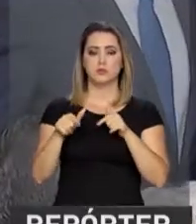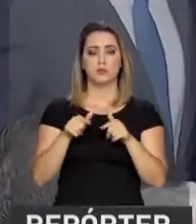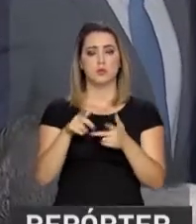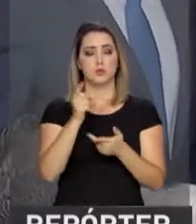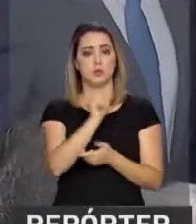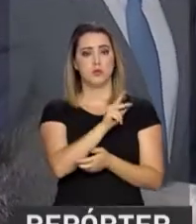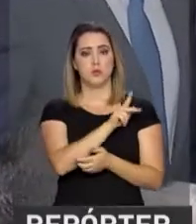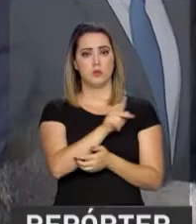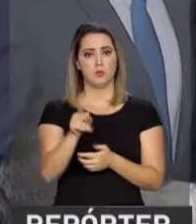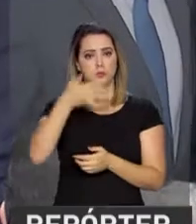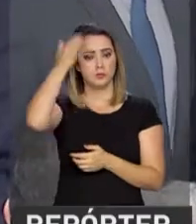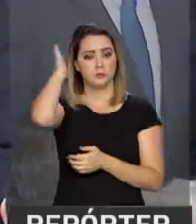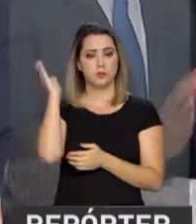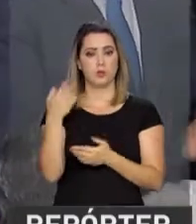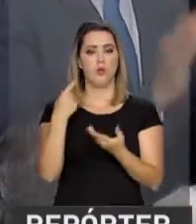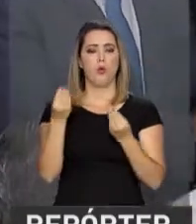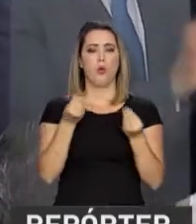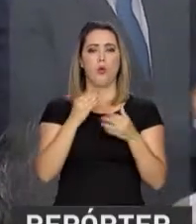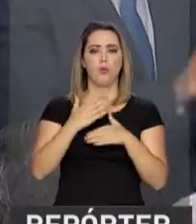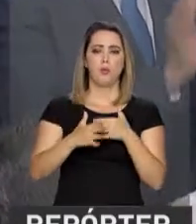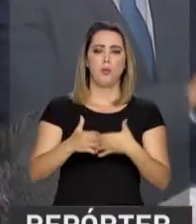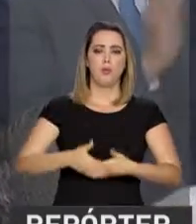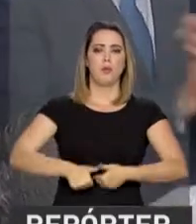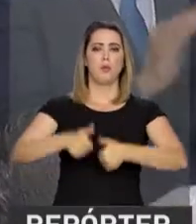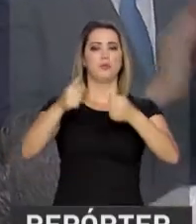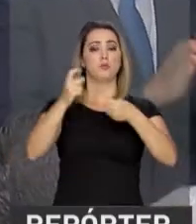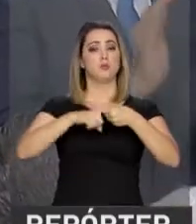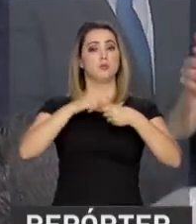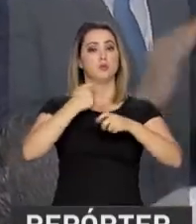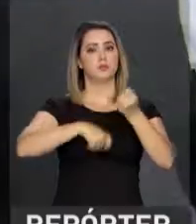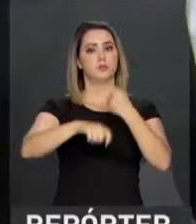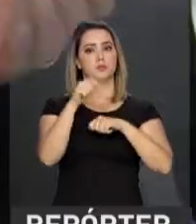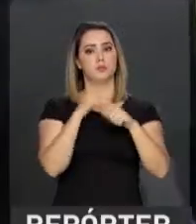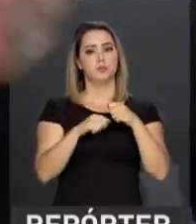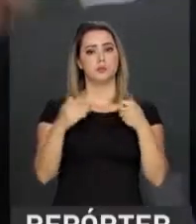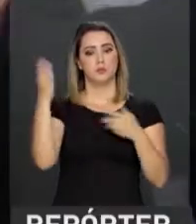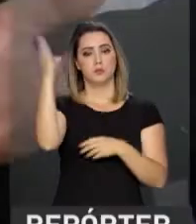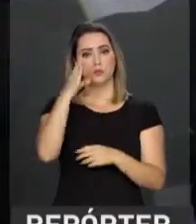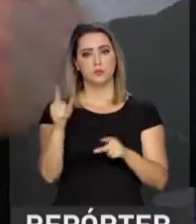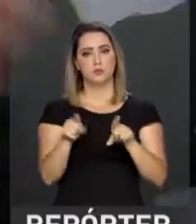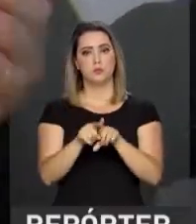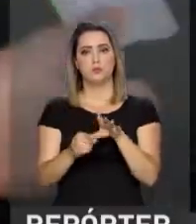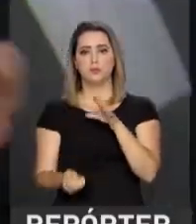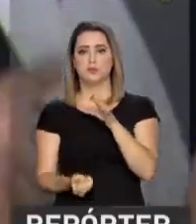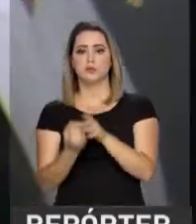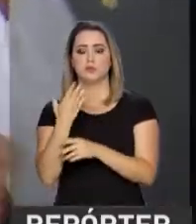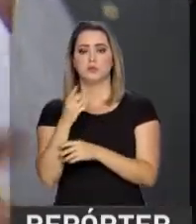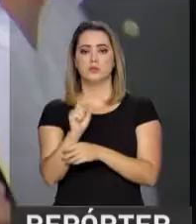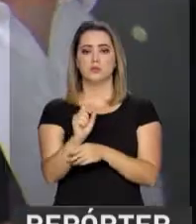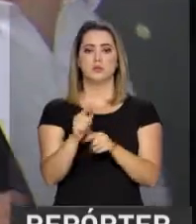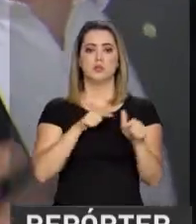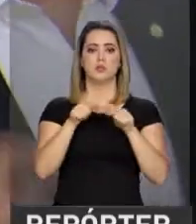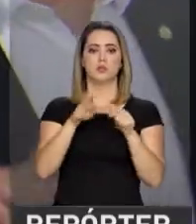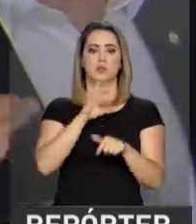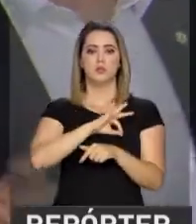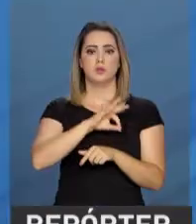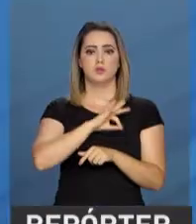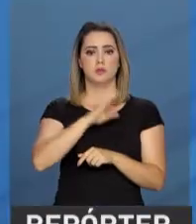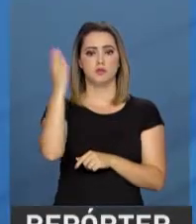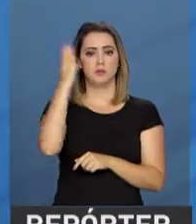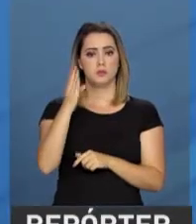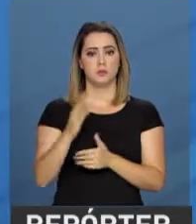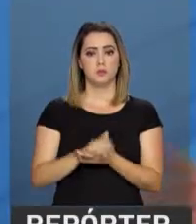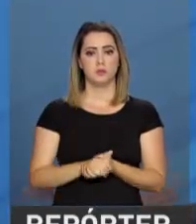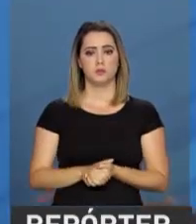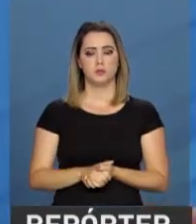uma agenda para ajudar a acelerar a retomada da economia brasileira e da geração de emprego e renda no país. O